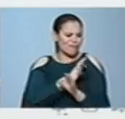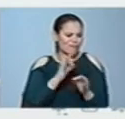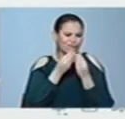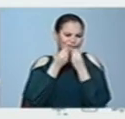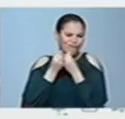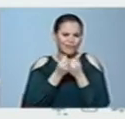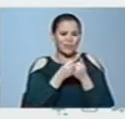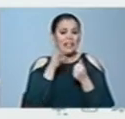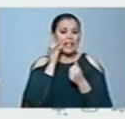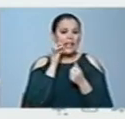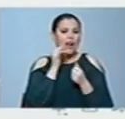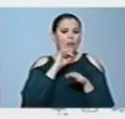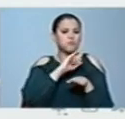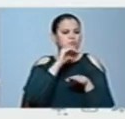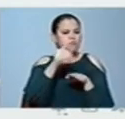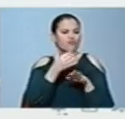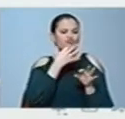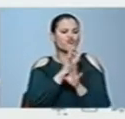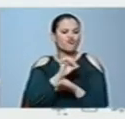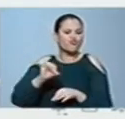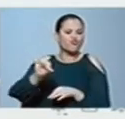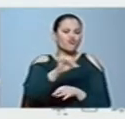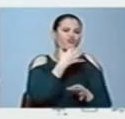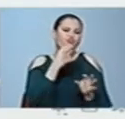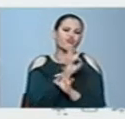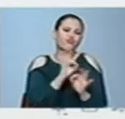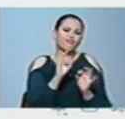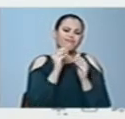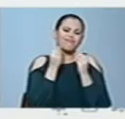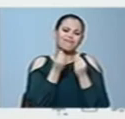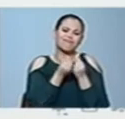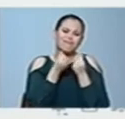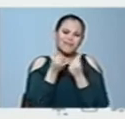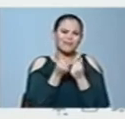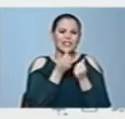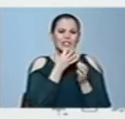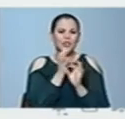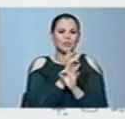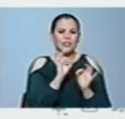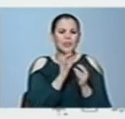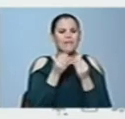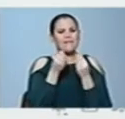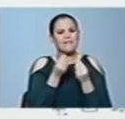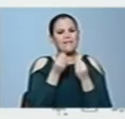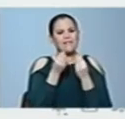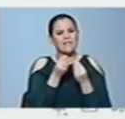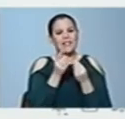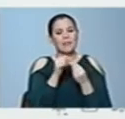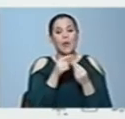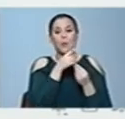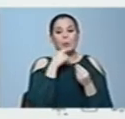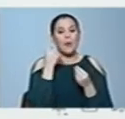cultura é maravilhoso esse sim a elza este caramelo este top esse tópico caramel fica delicioso junto com esse bolo de